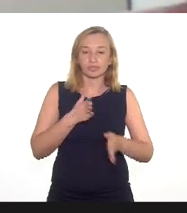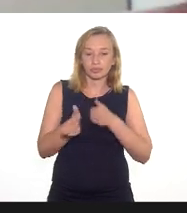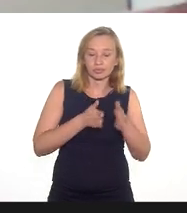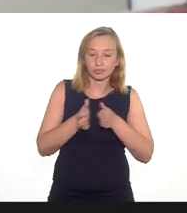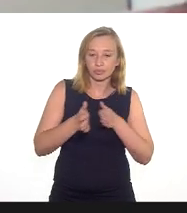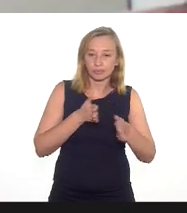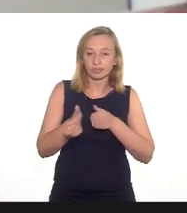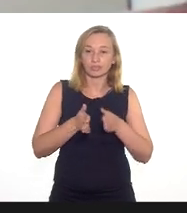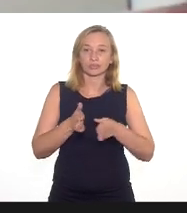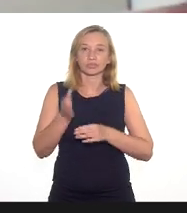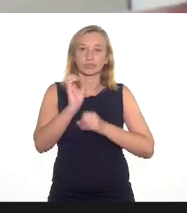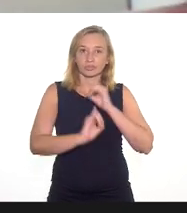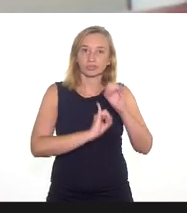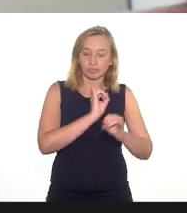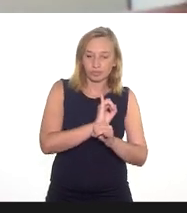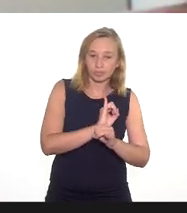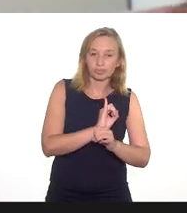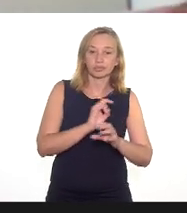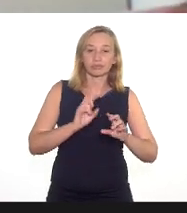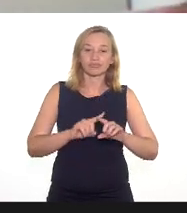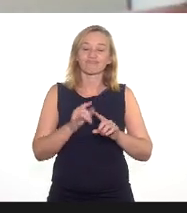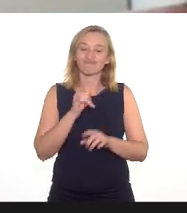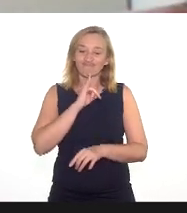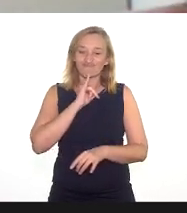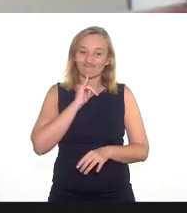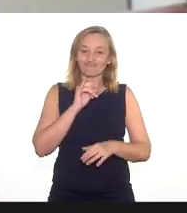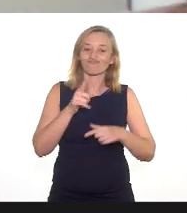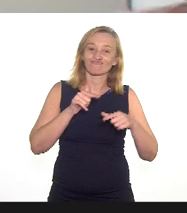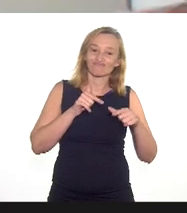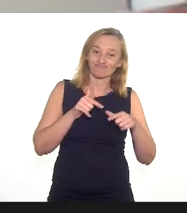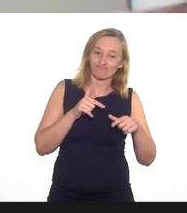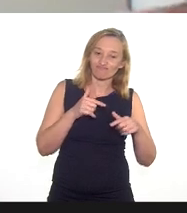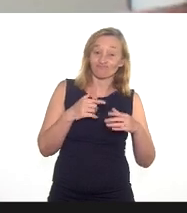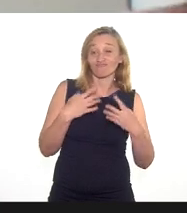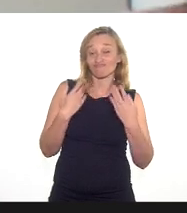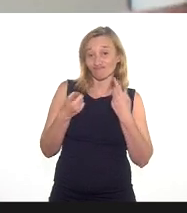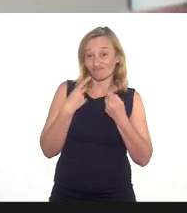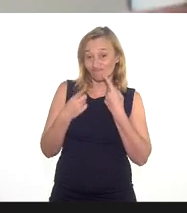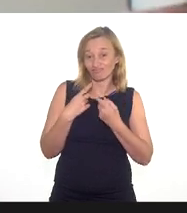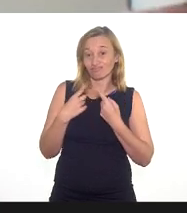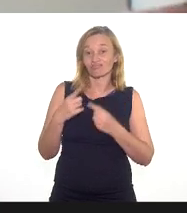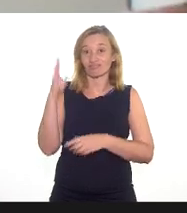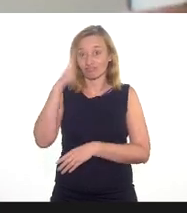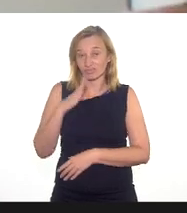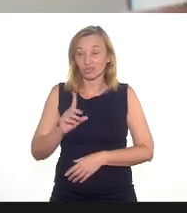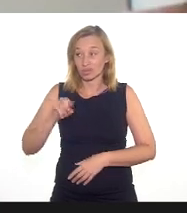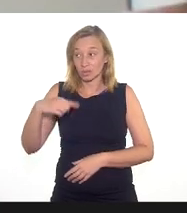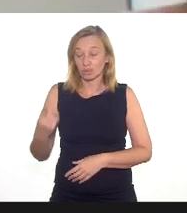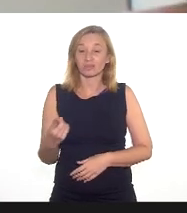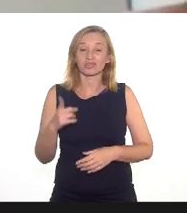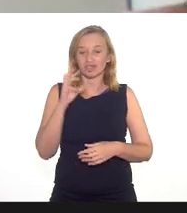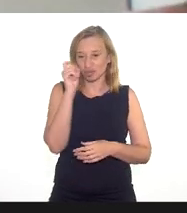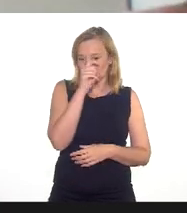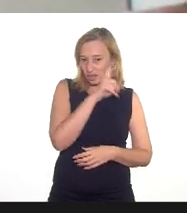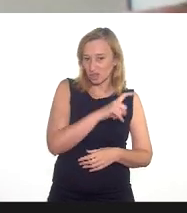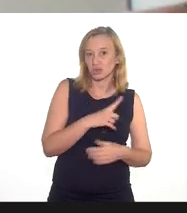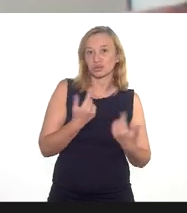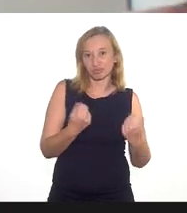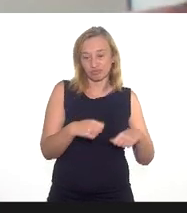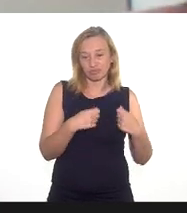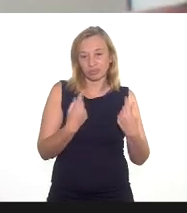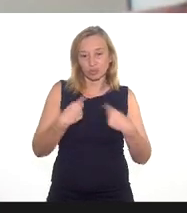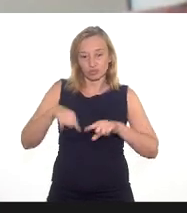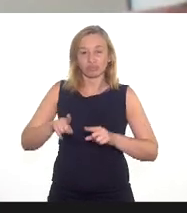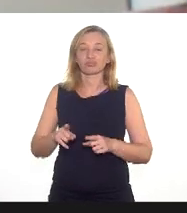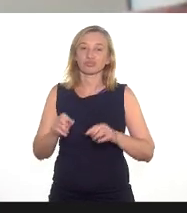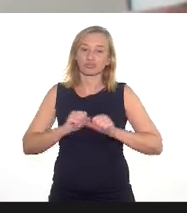se comprometessem. Infelizmente, esse debate no Brasil, como vários outros, estão indo na contramão das necessidades do enfrentamento